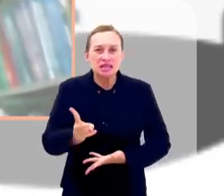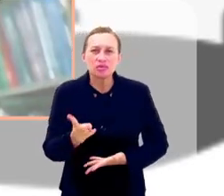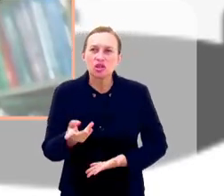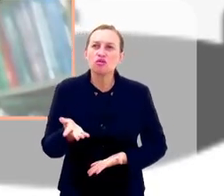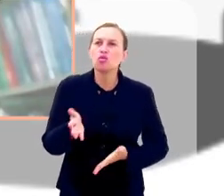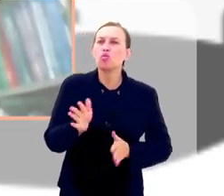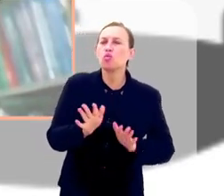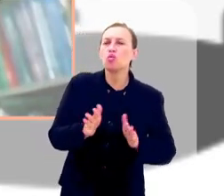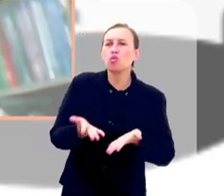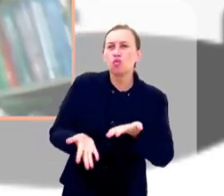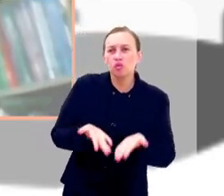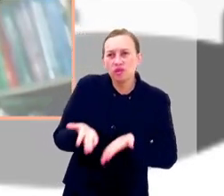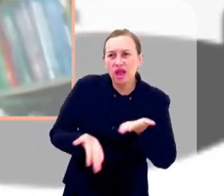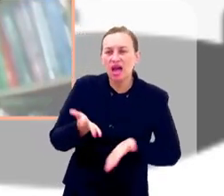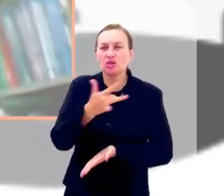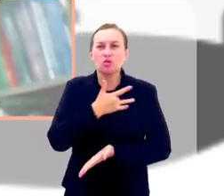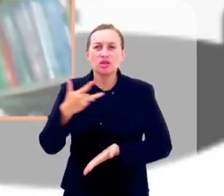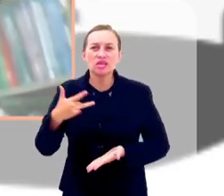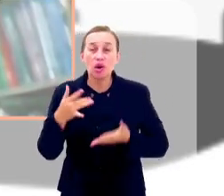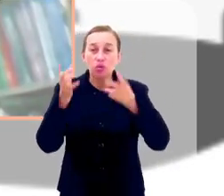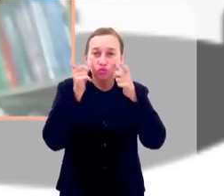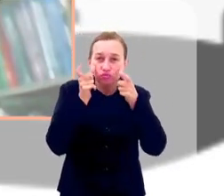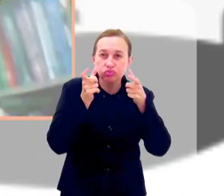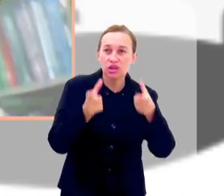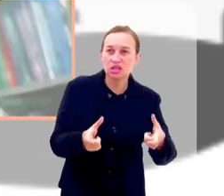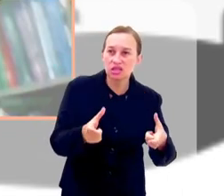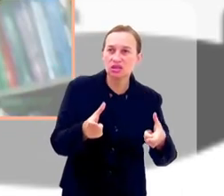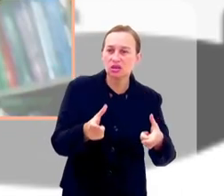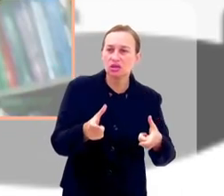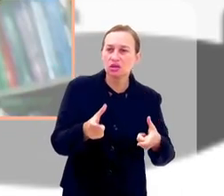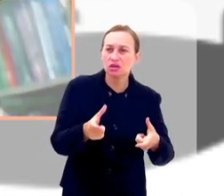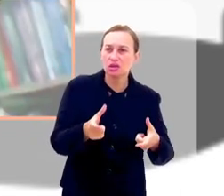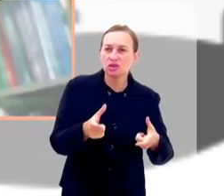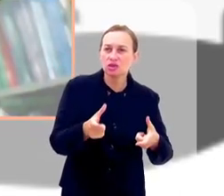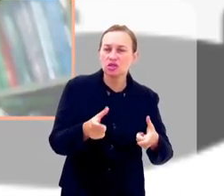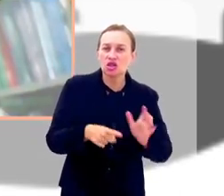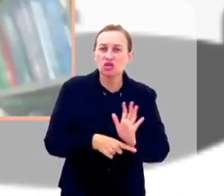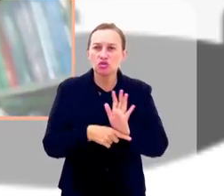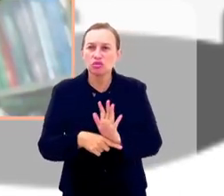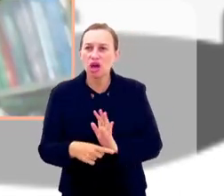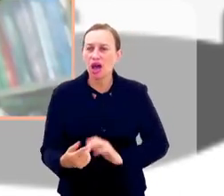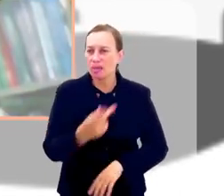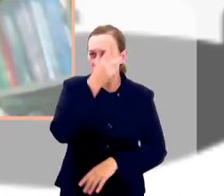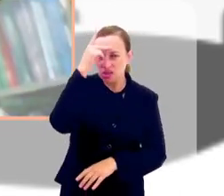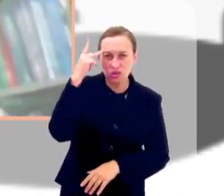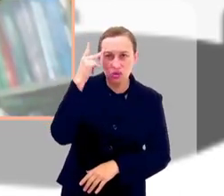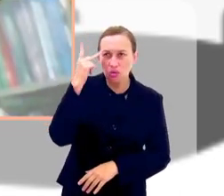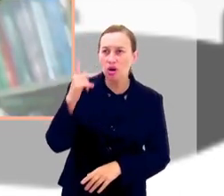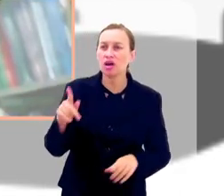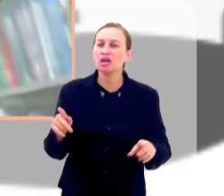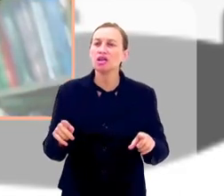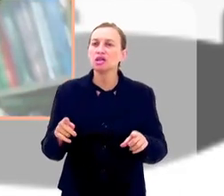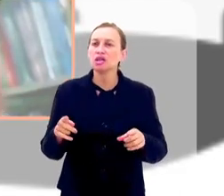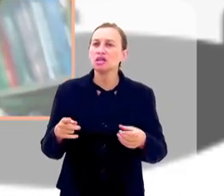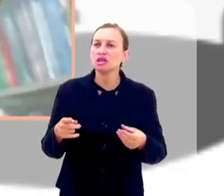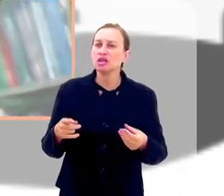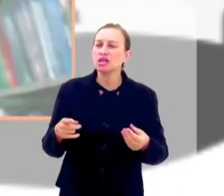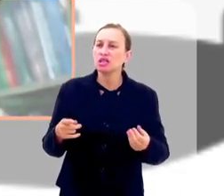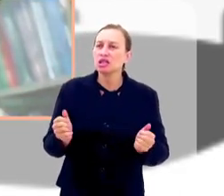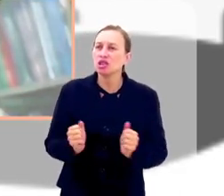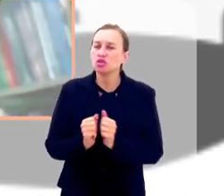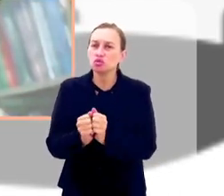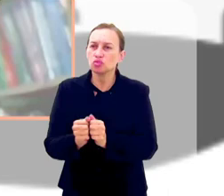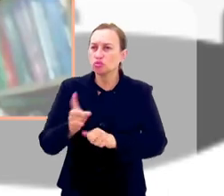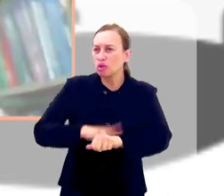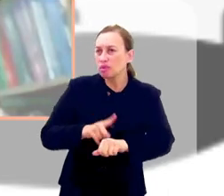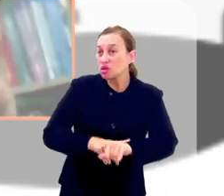no cuidado à saúde uma intenção de levar alívio para alguém e, ao mesmo tempo, conviver com o